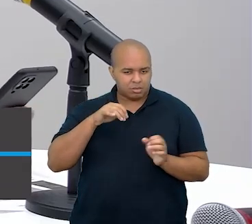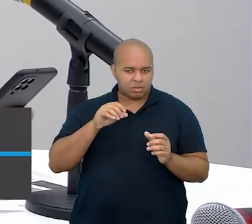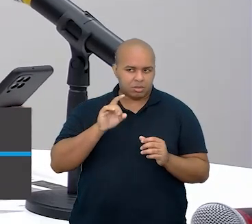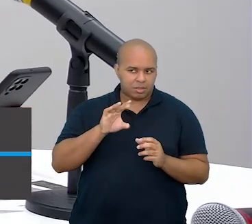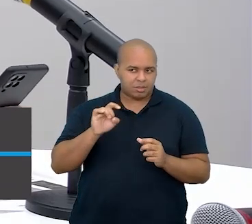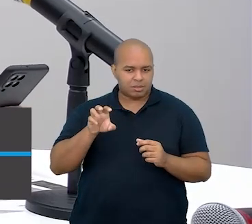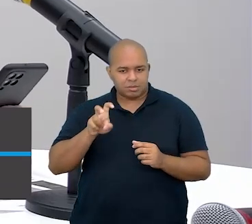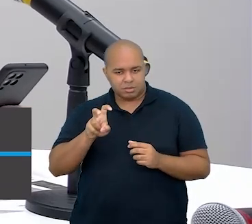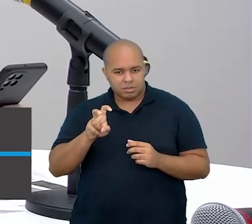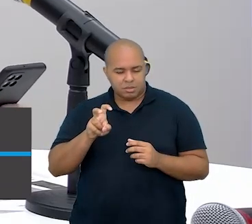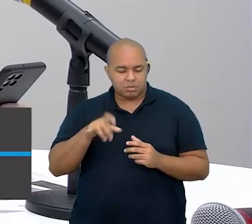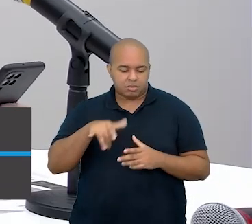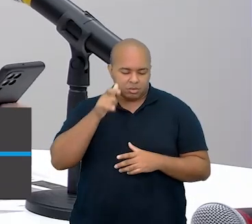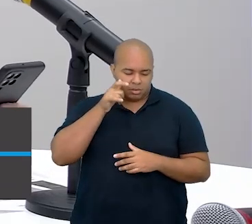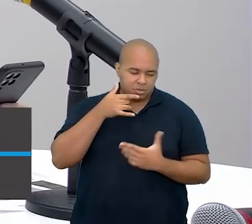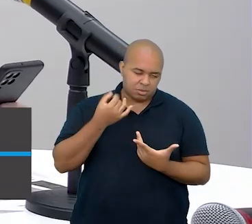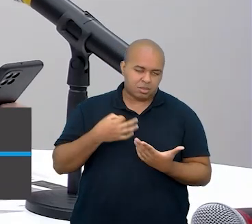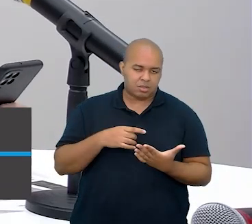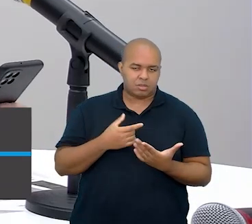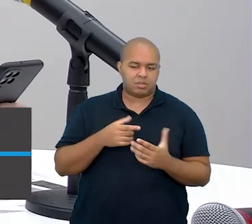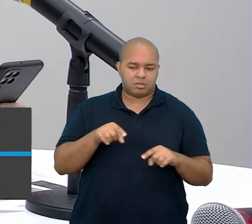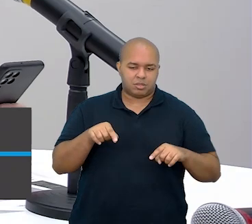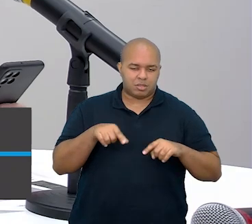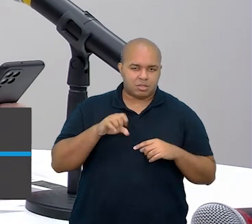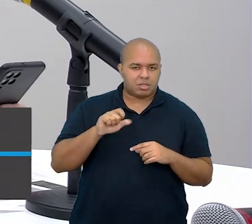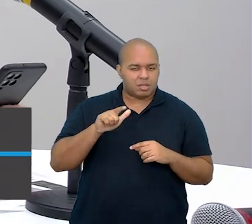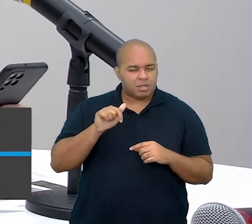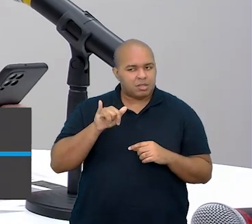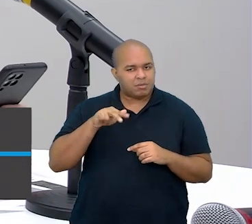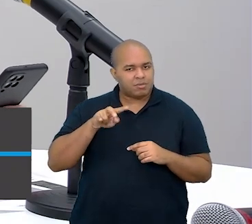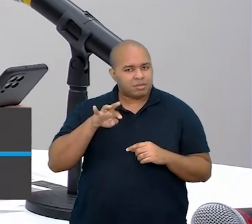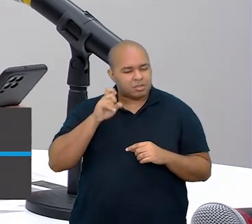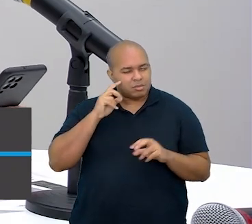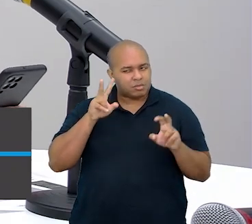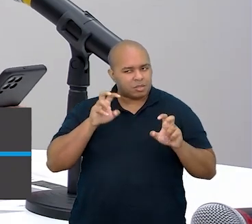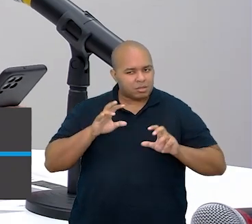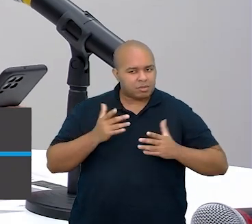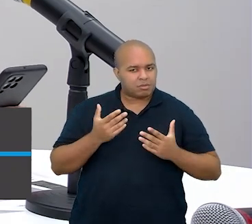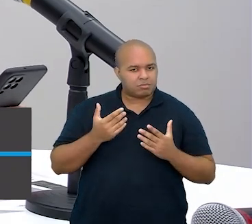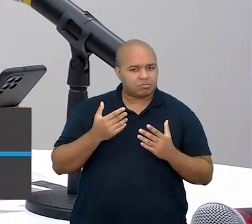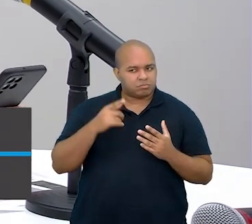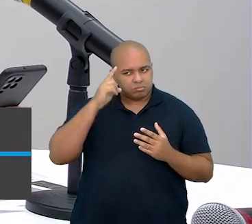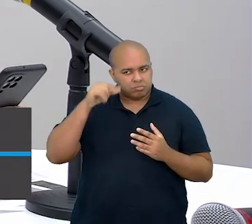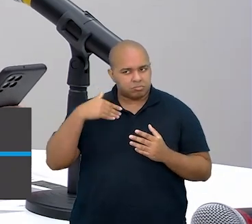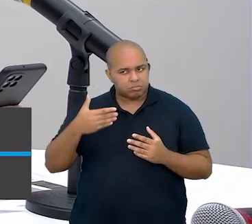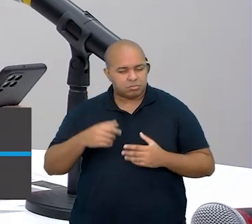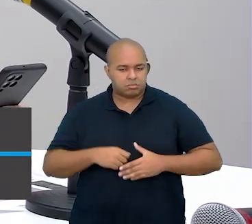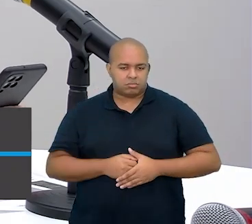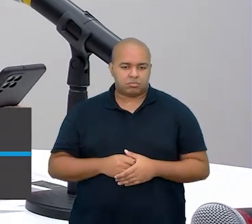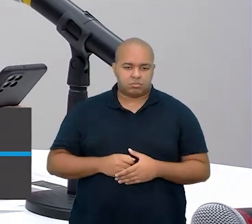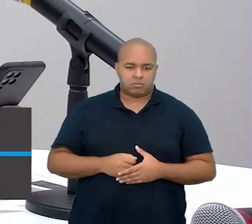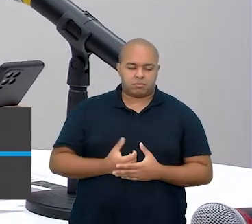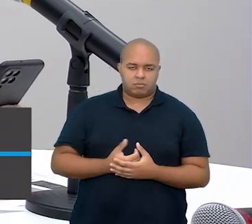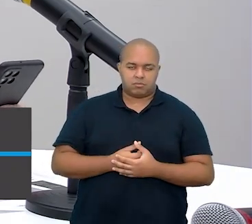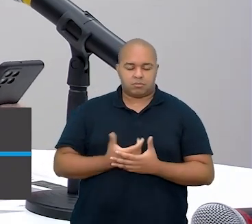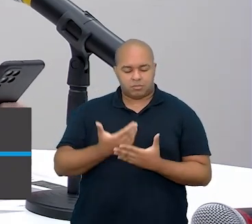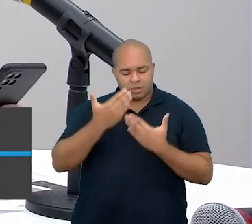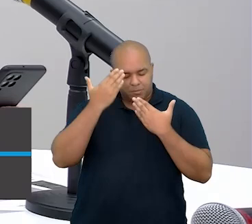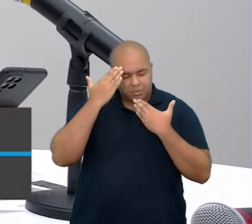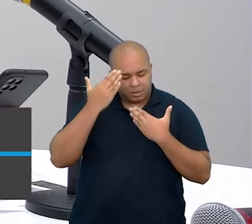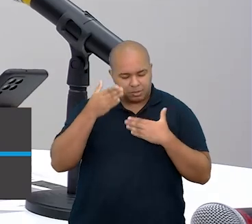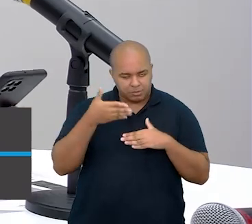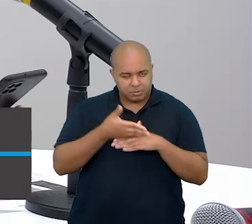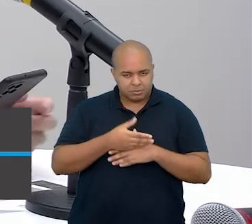5, muito interessante, né? Sala de aula invertida com temas cotidianos, né? Muito obrigado